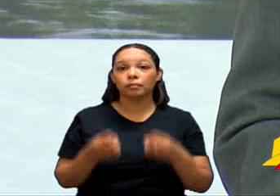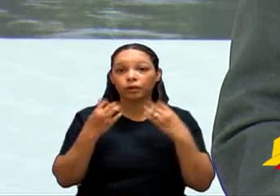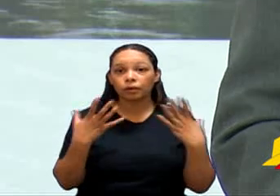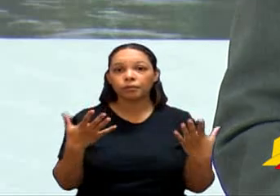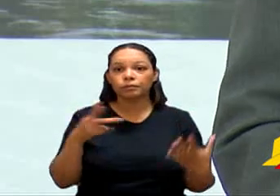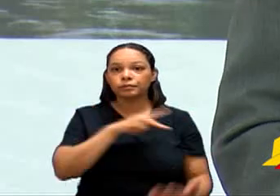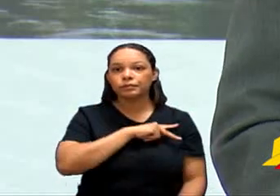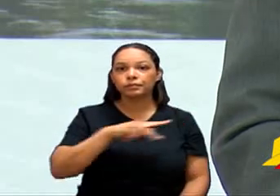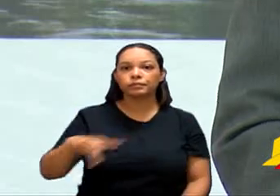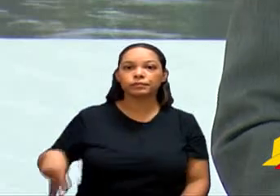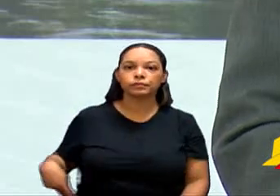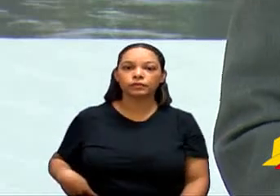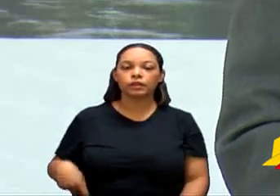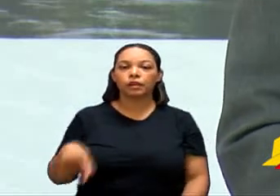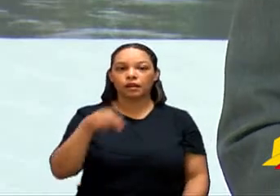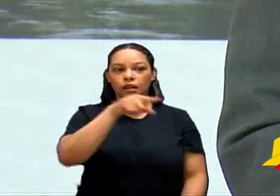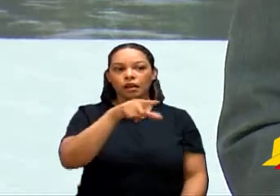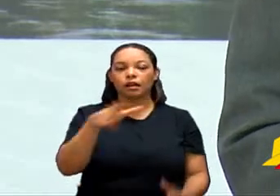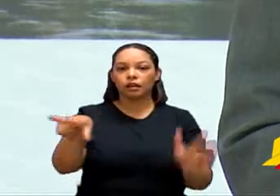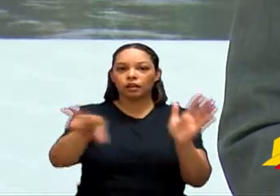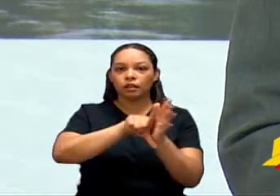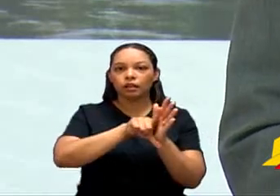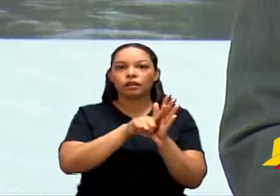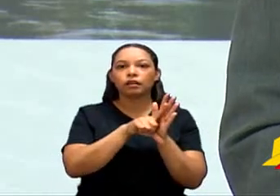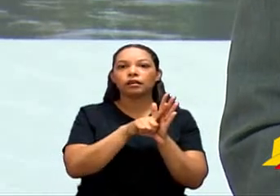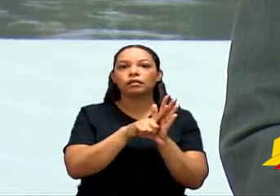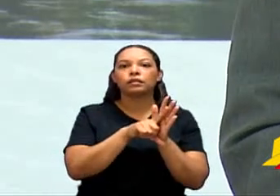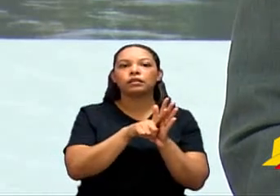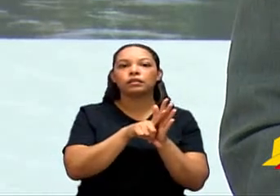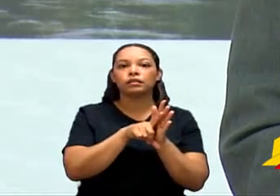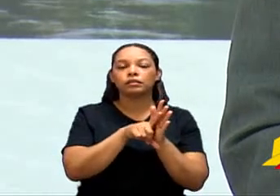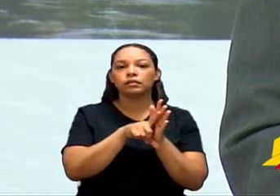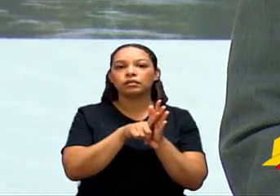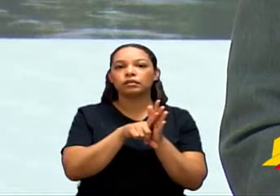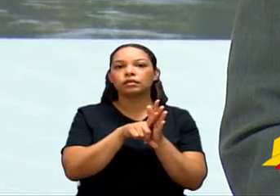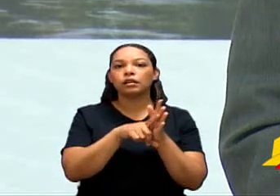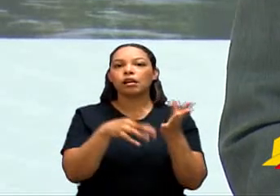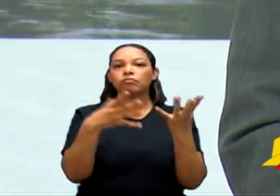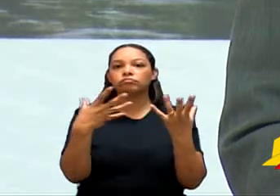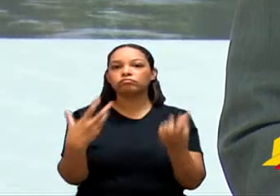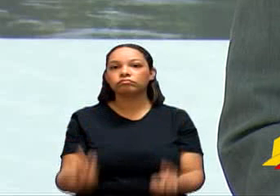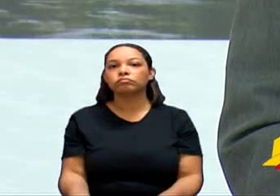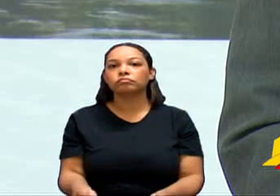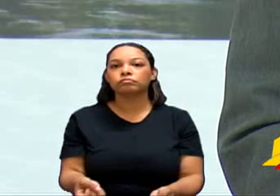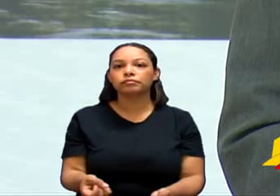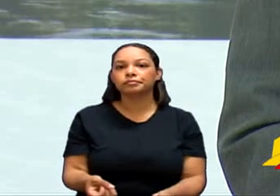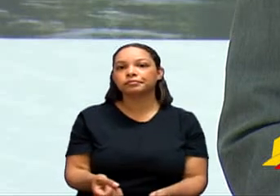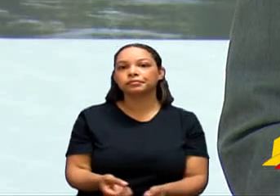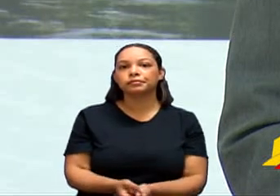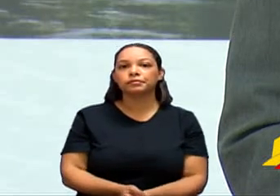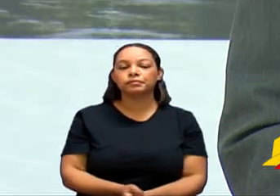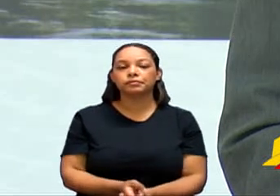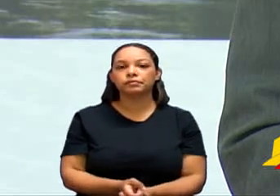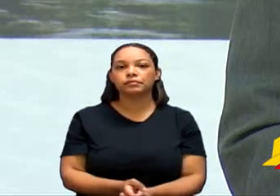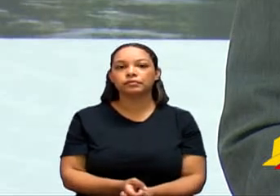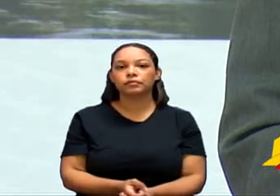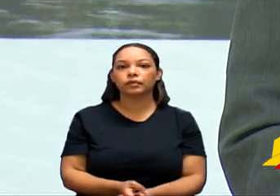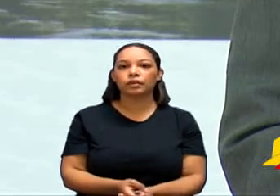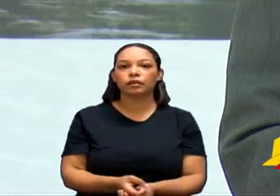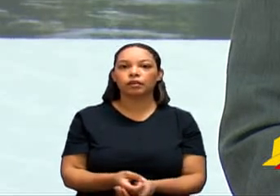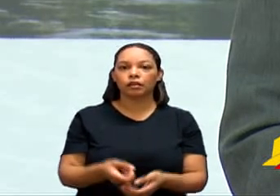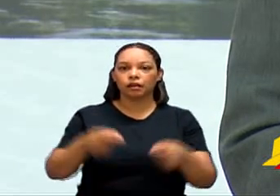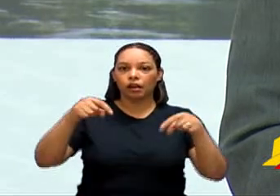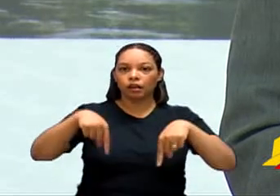lei, em seu artigo 1º, coloca o seguinte: fica autorizado o município de Sorocaba